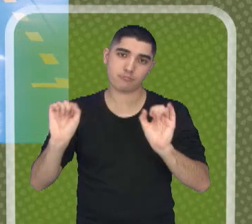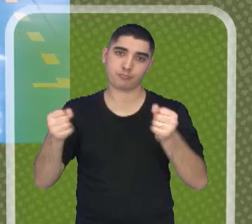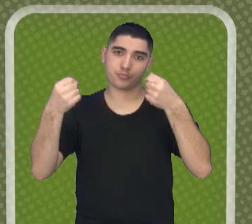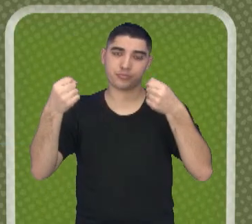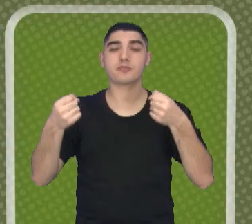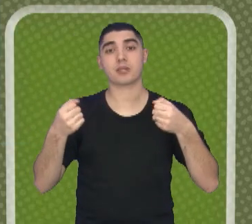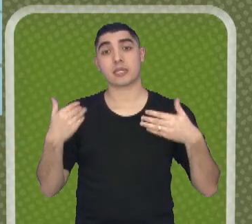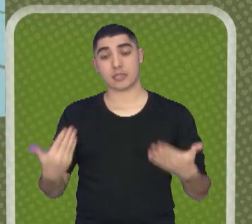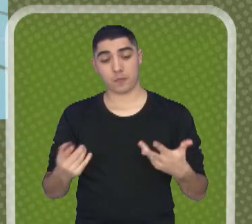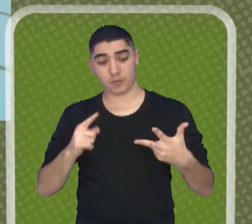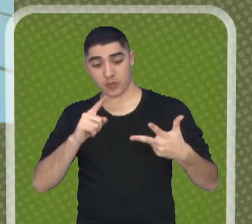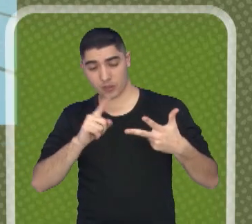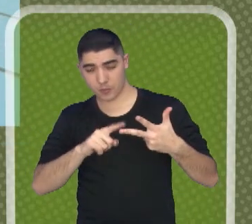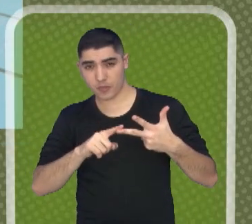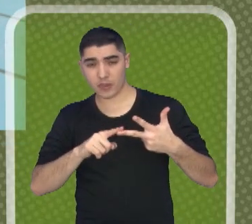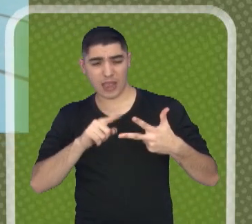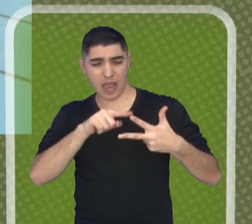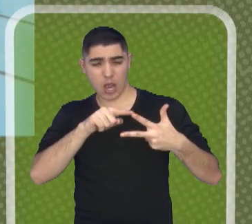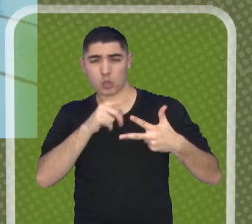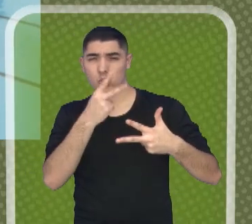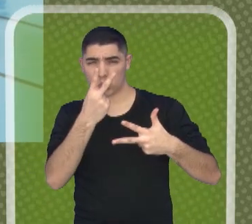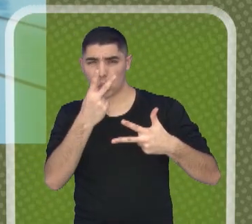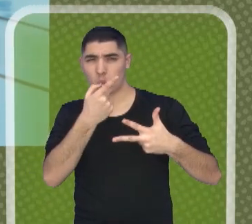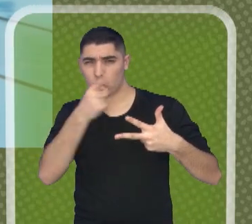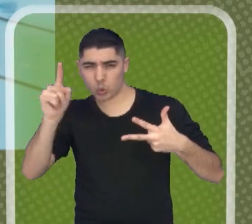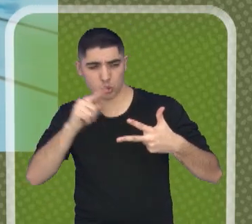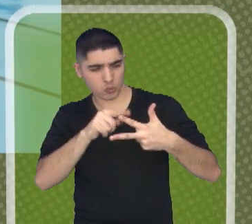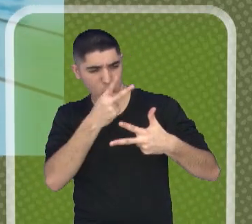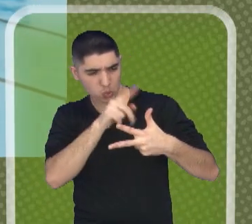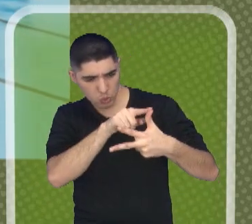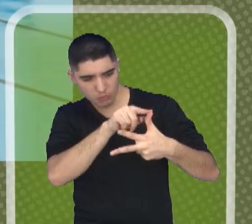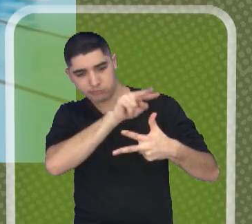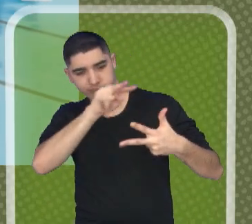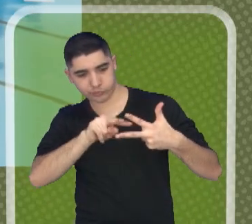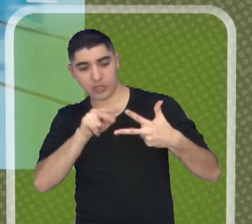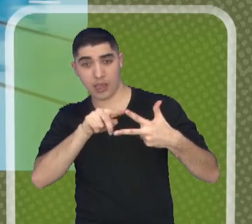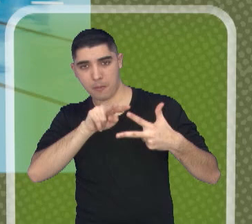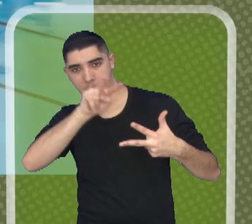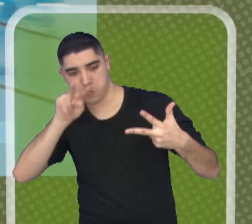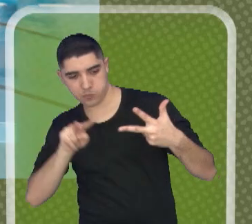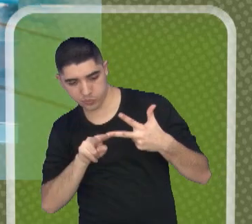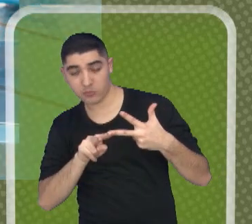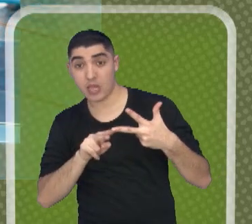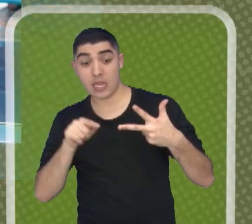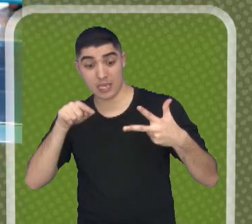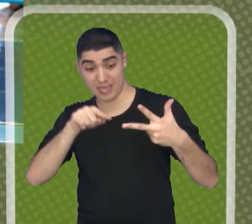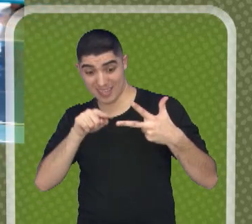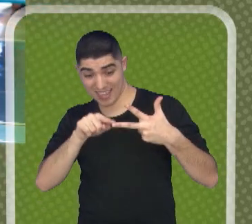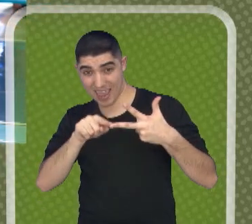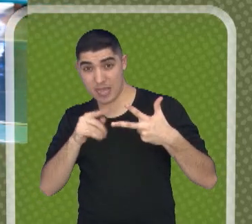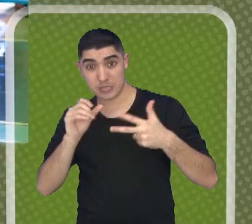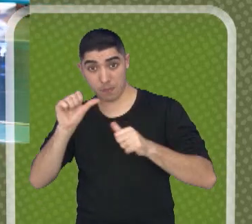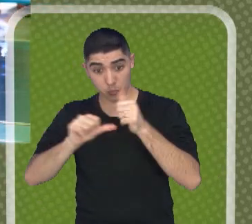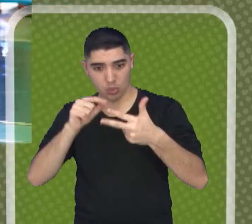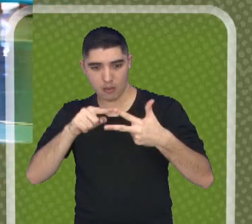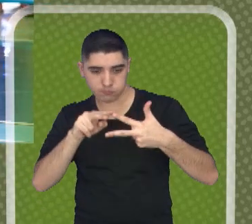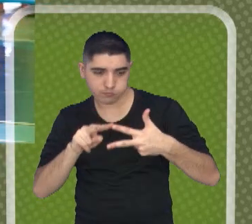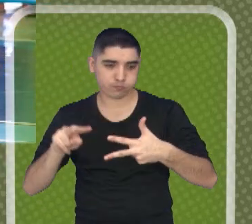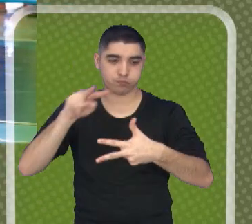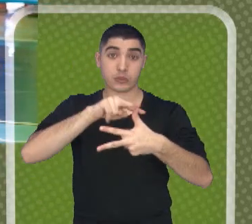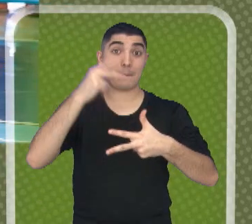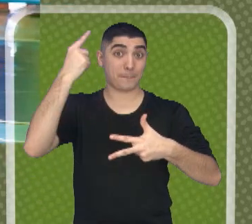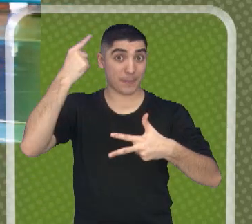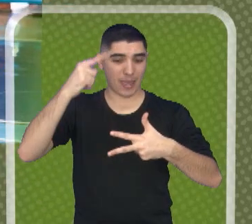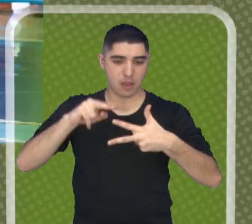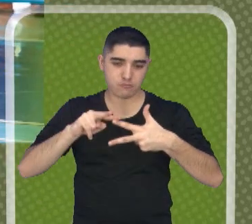de cada divisão serão rebaixados e o campeão e vice da série Prata subirão para a série Ouro no ano que vem. Na